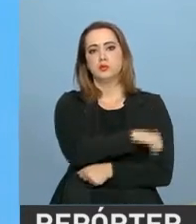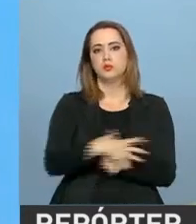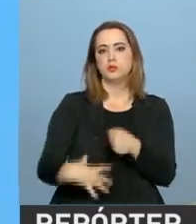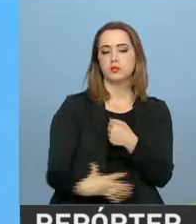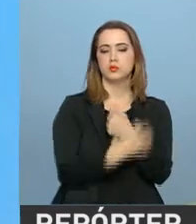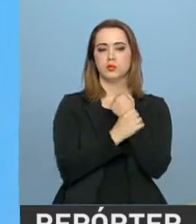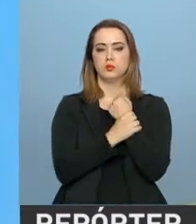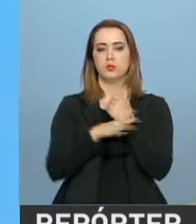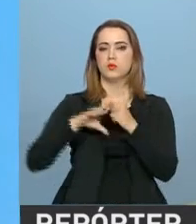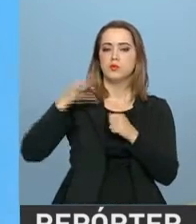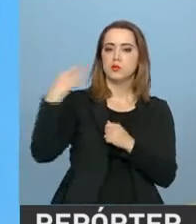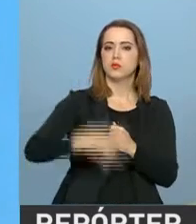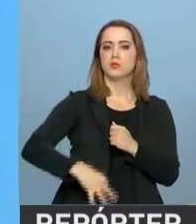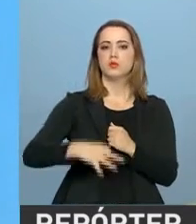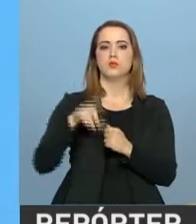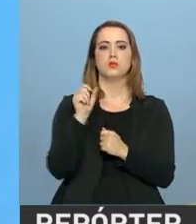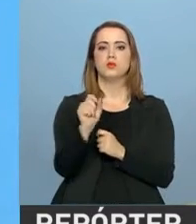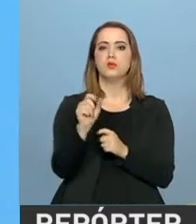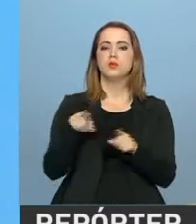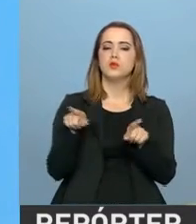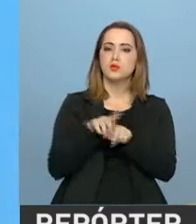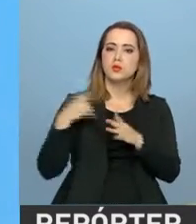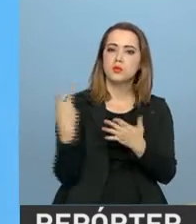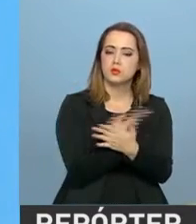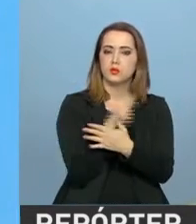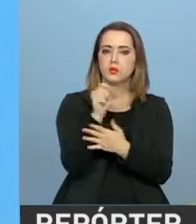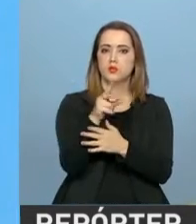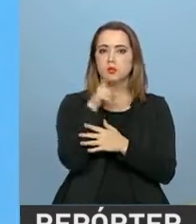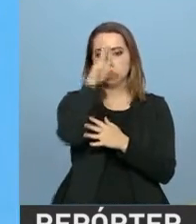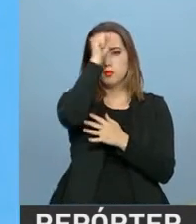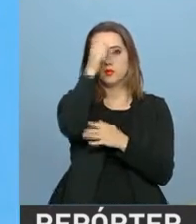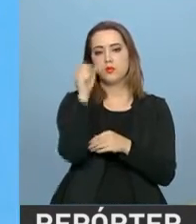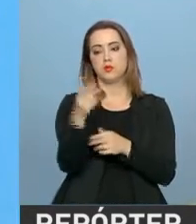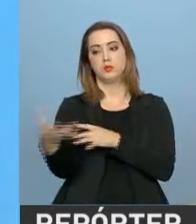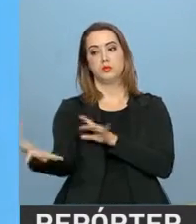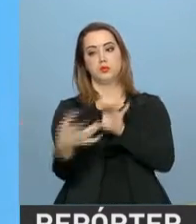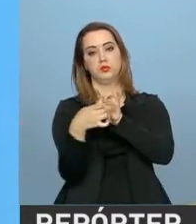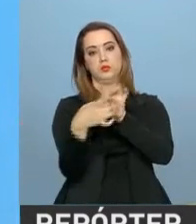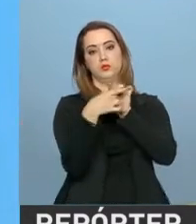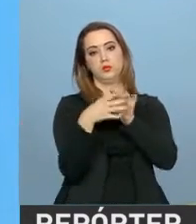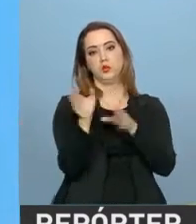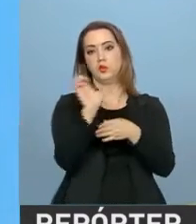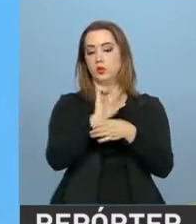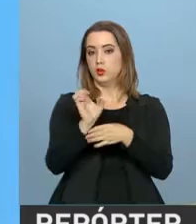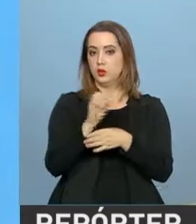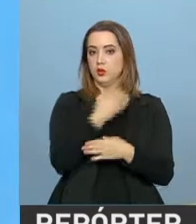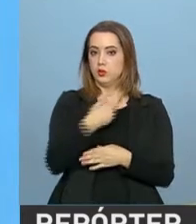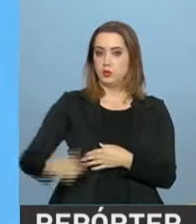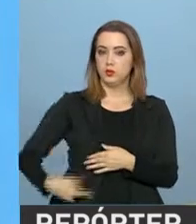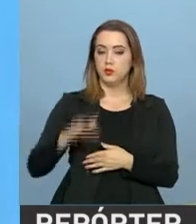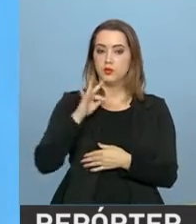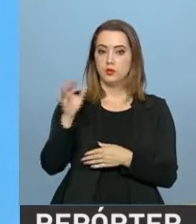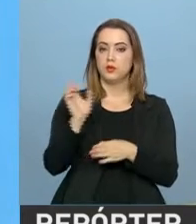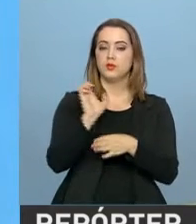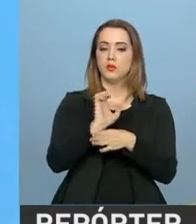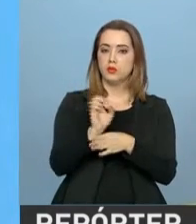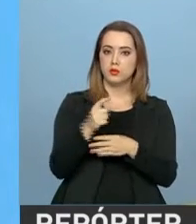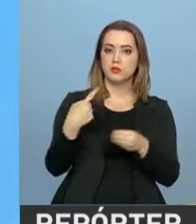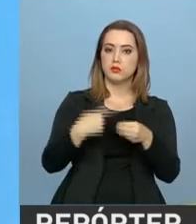segurança absoluta que se deu por força desta interação entre União, Estado